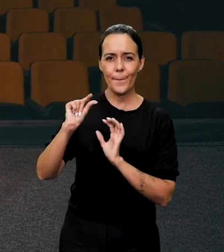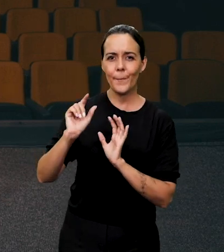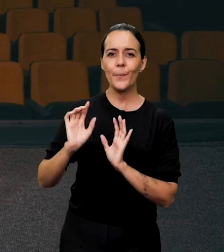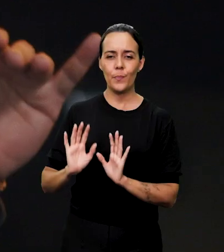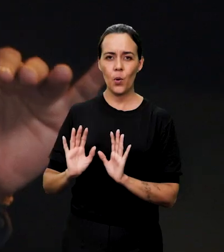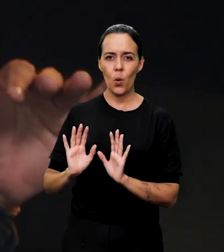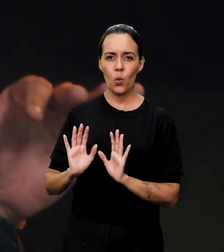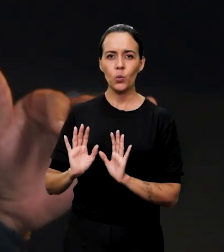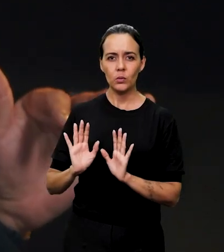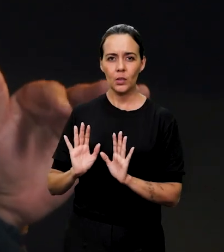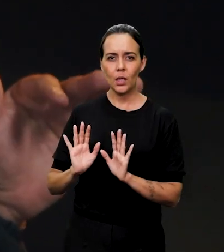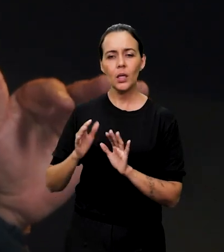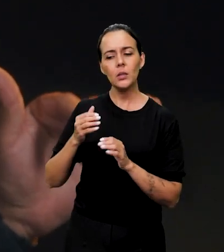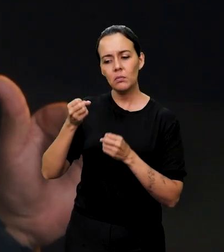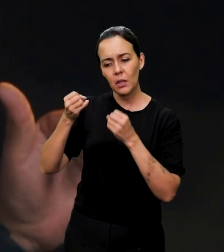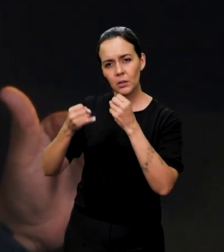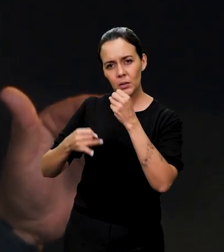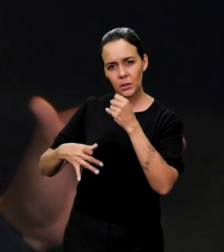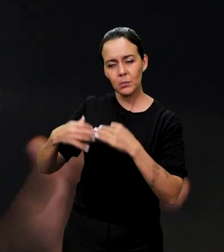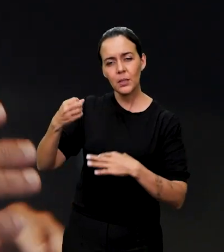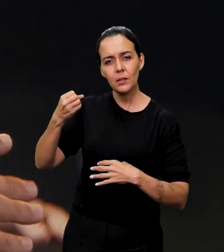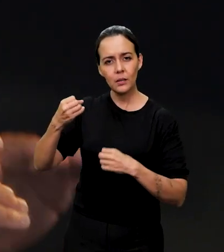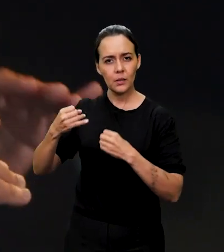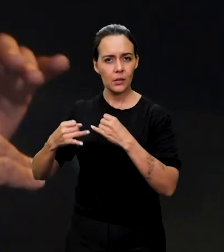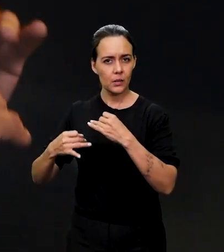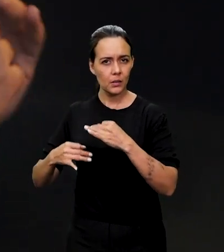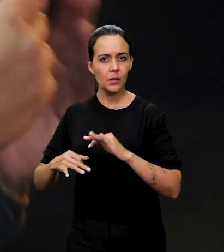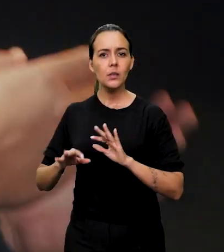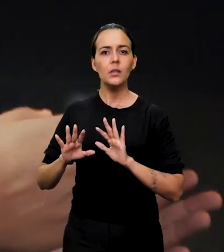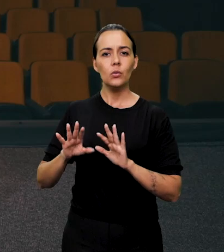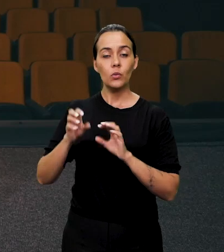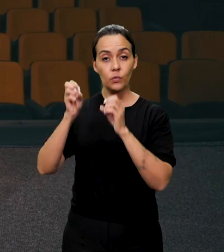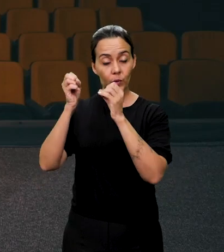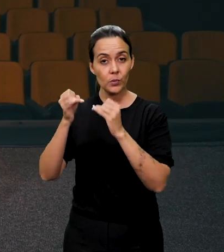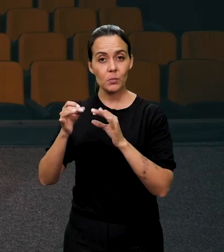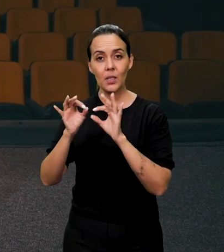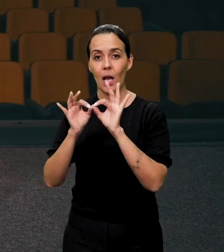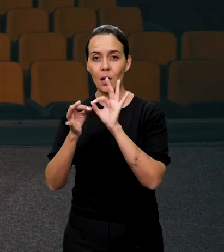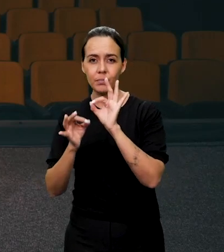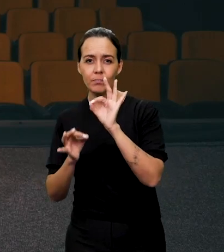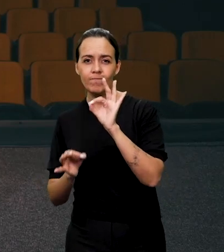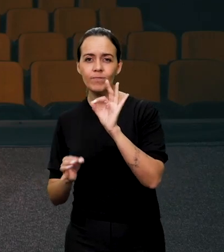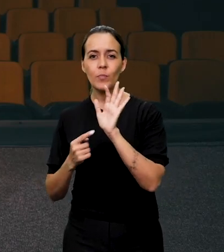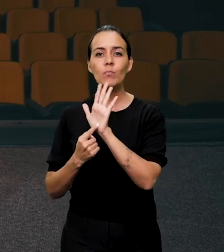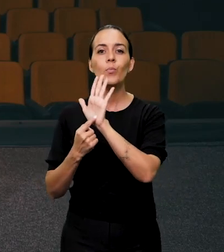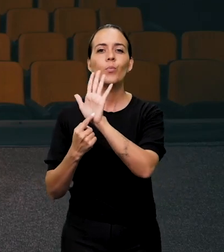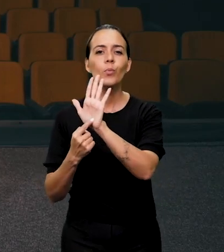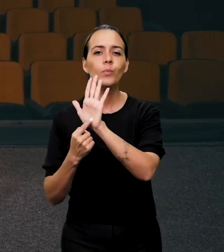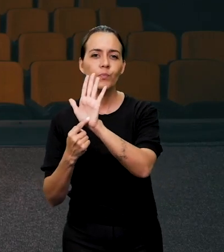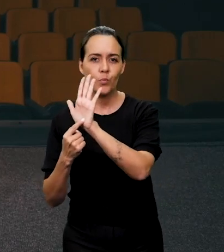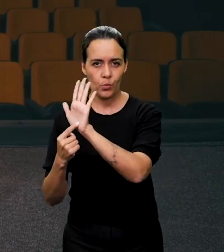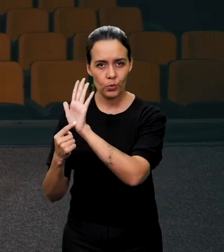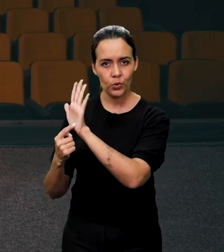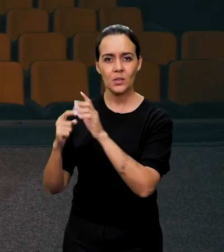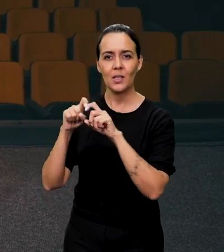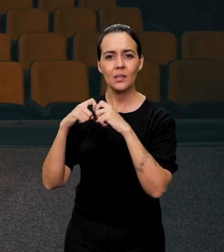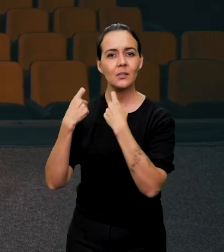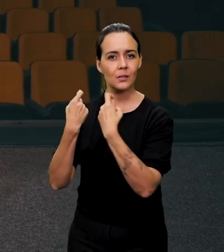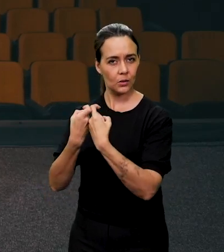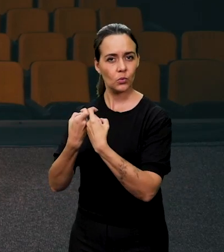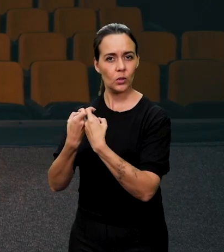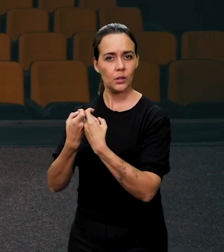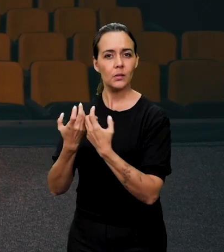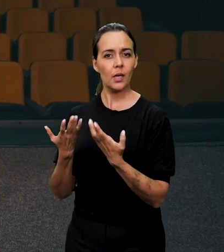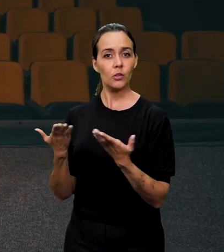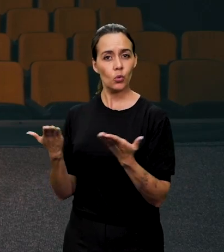desse processo, onde eu acho que as coisas vão ficar mais serenas em relação a... Vamos mexer nisso, vamos lidar com isso de uma maneira mais